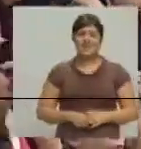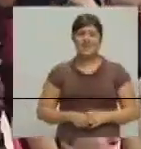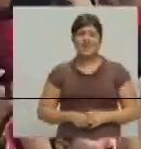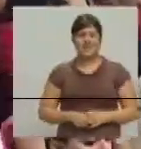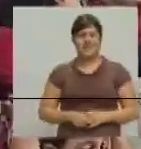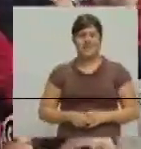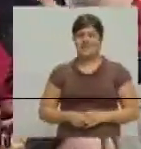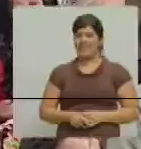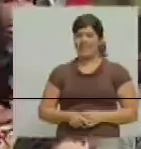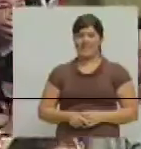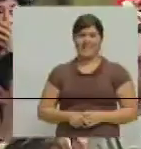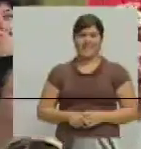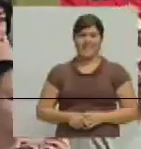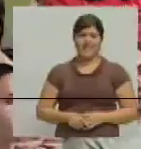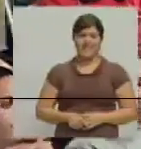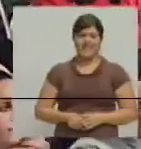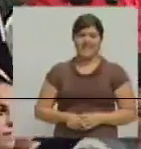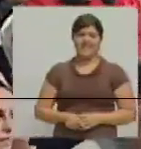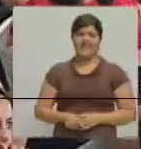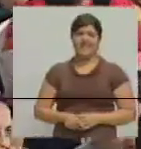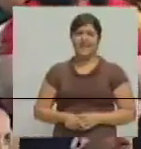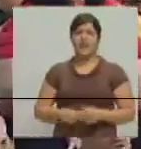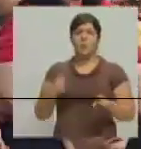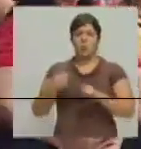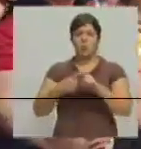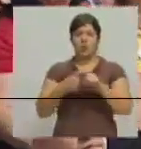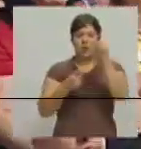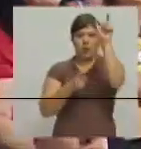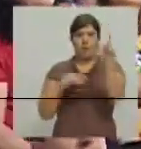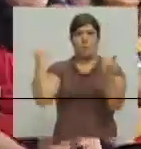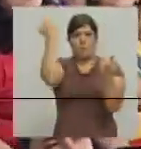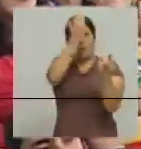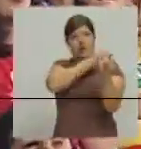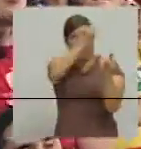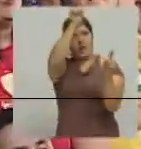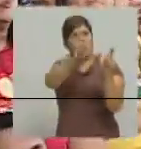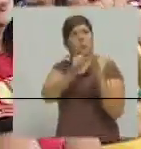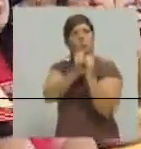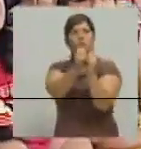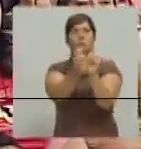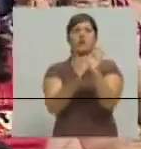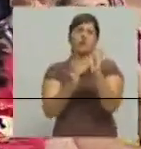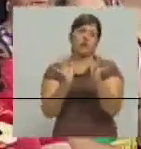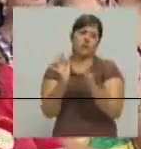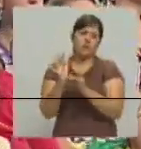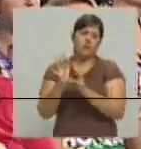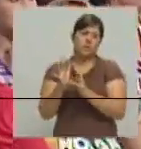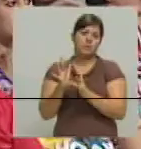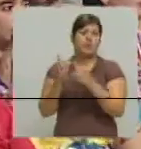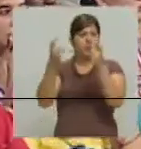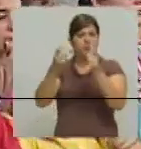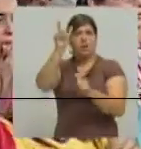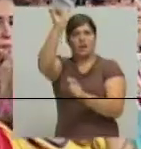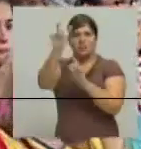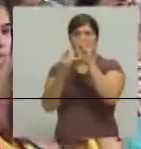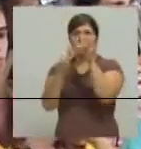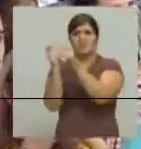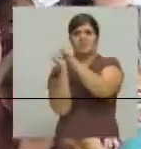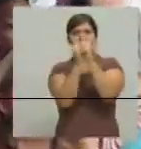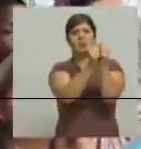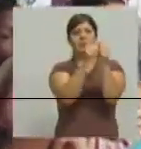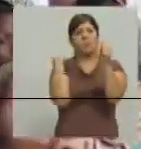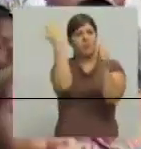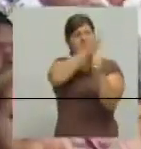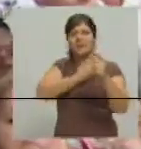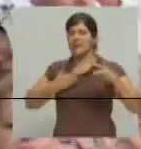Onde está Maria, está Jesus. Onde está Jesus, está Maria. Isto porque Deus Pai assim o quis.